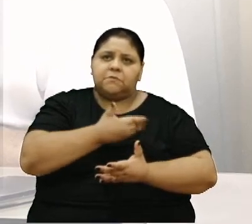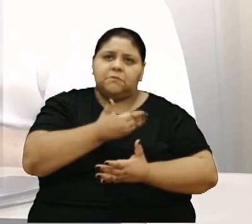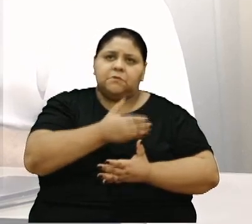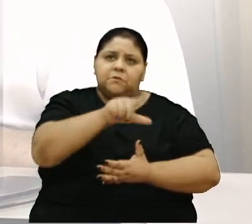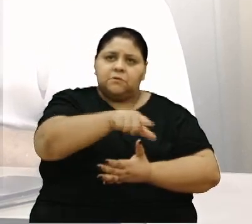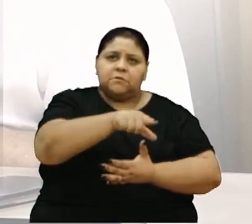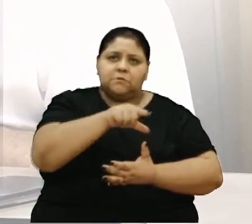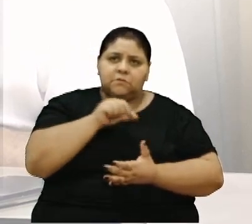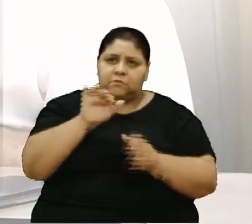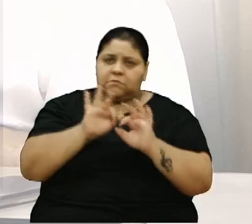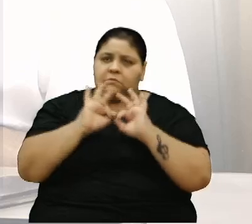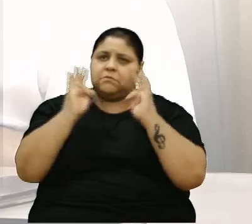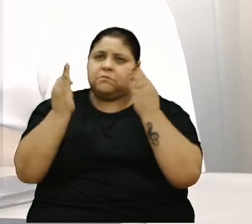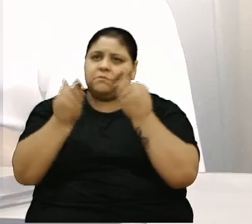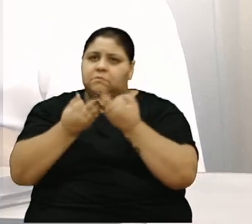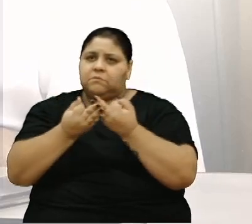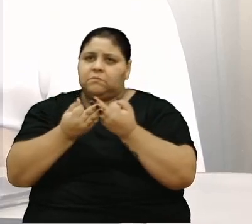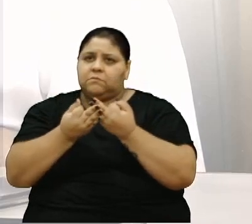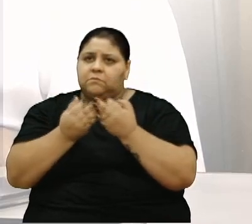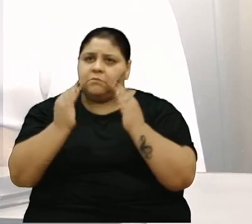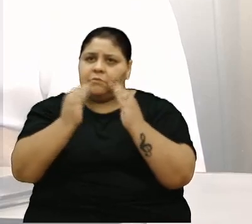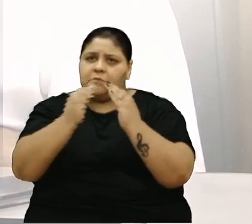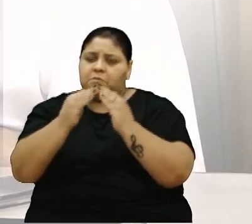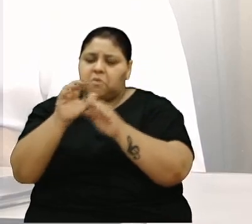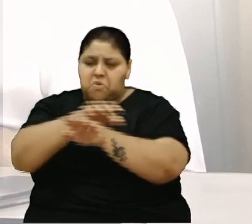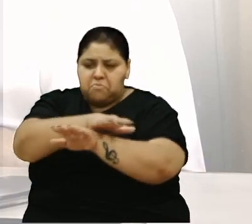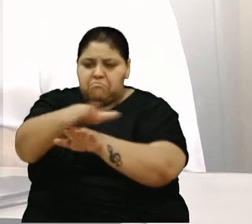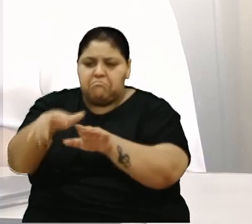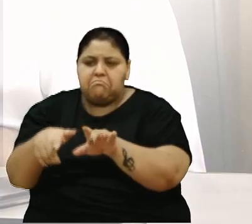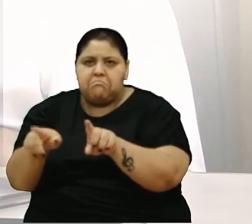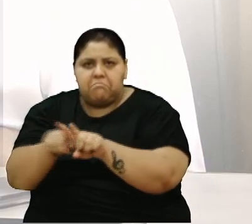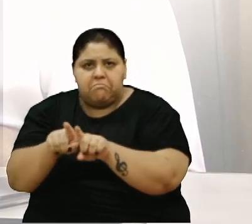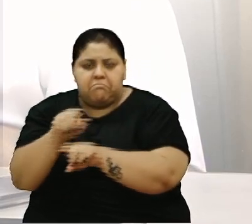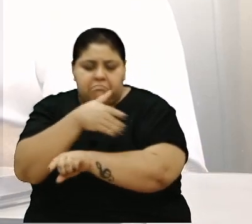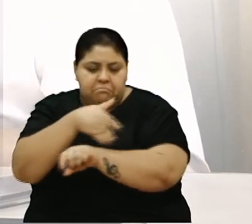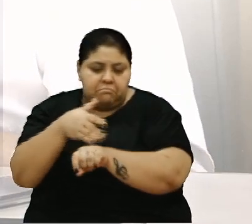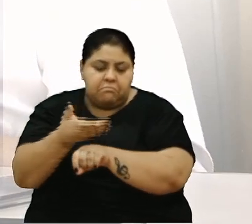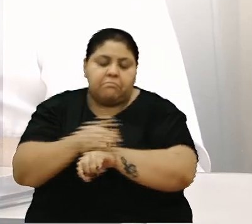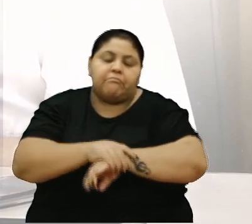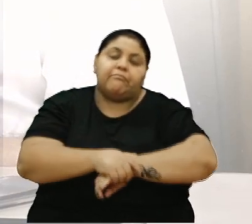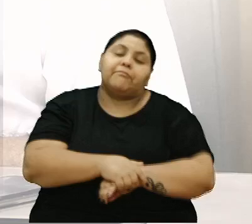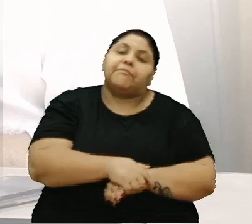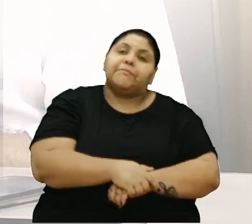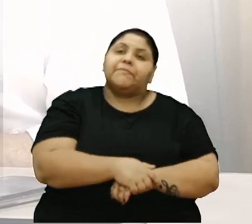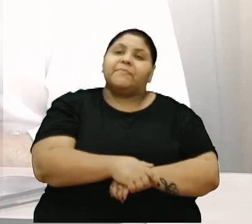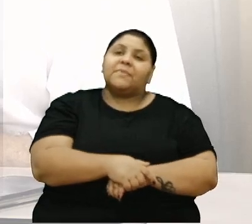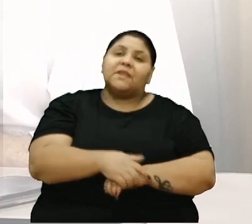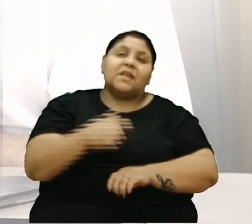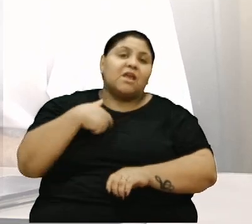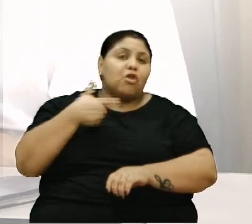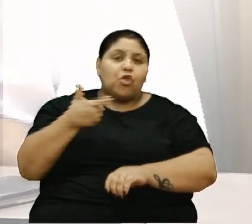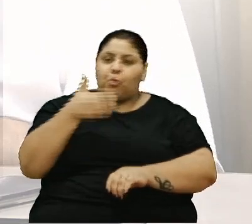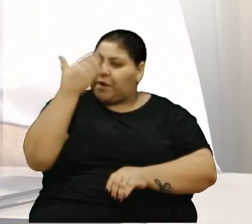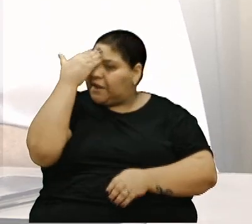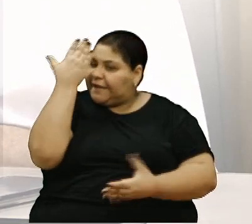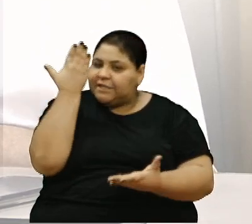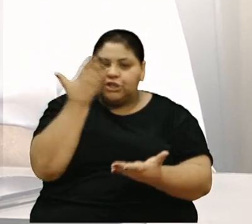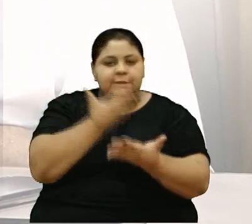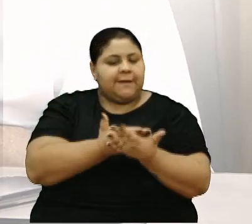famílias inteiras que moram naquela redondeza, inclusive nas ruas ali, né, próximas. E eu não quero acreditar,